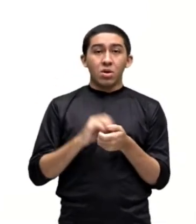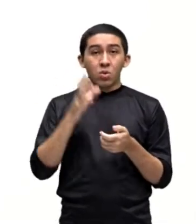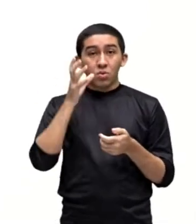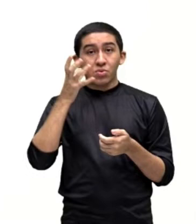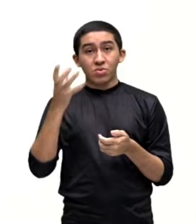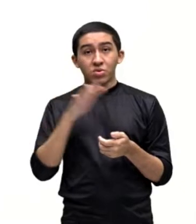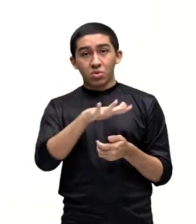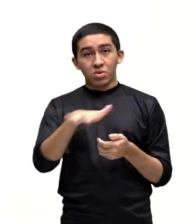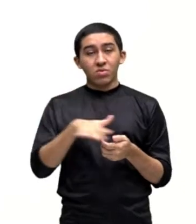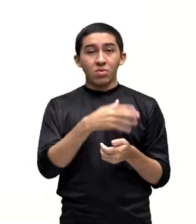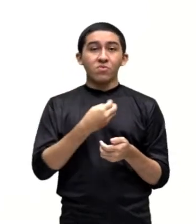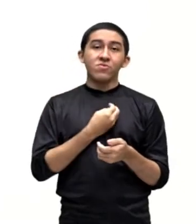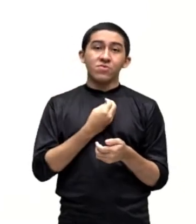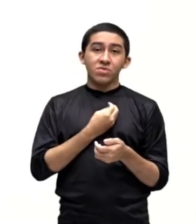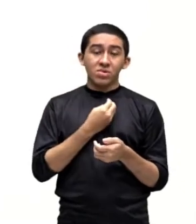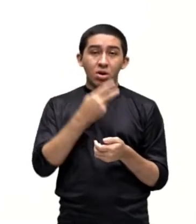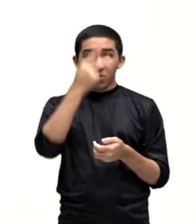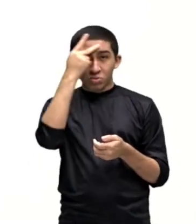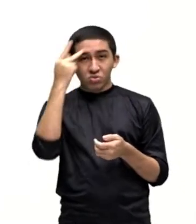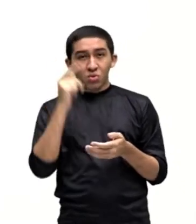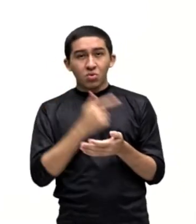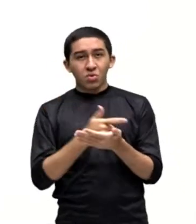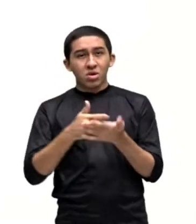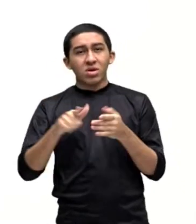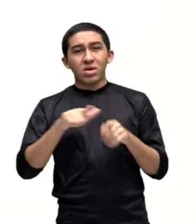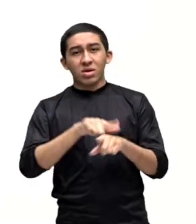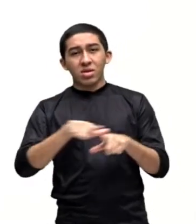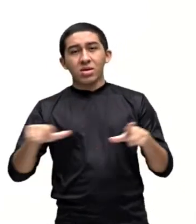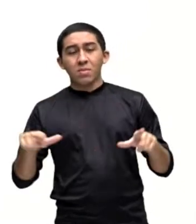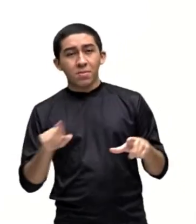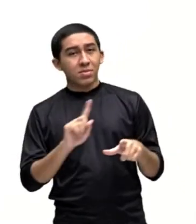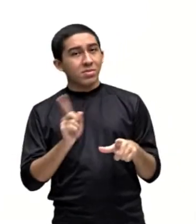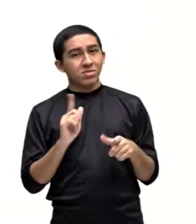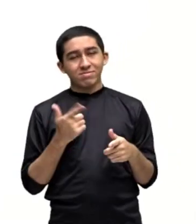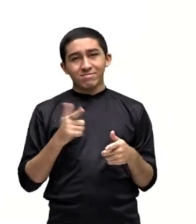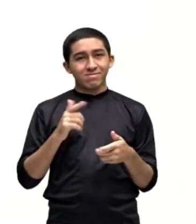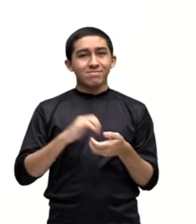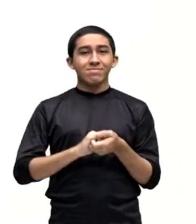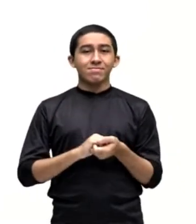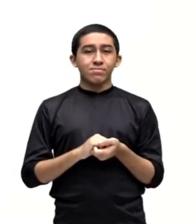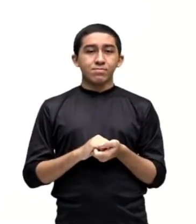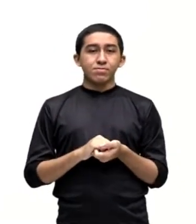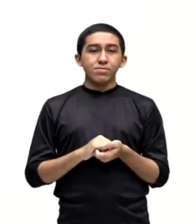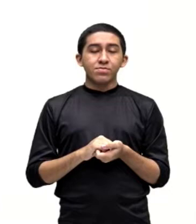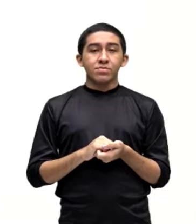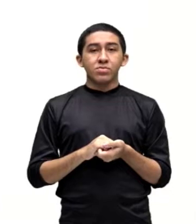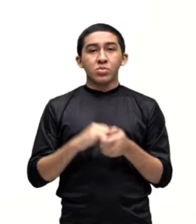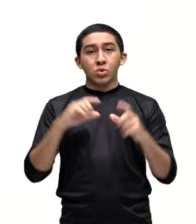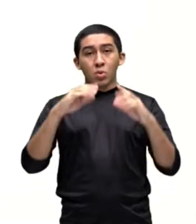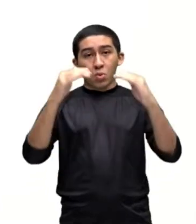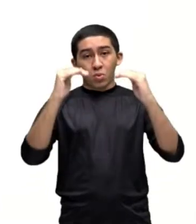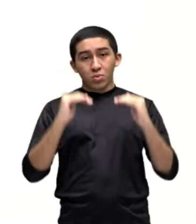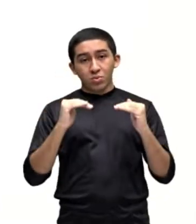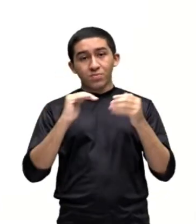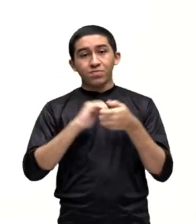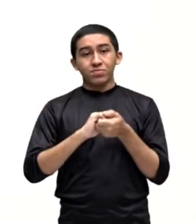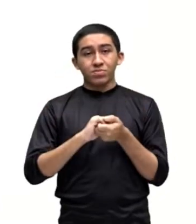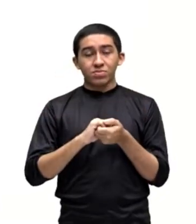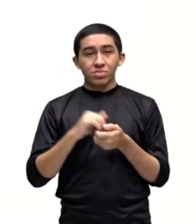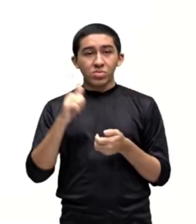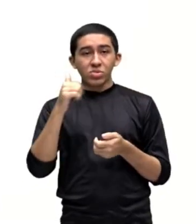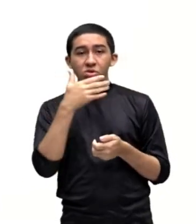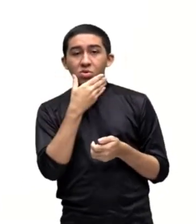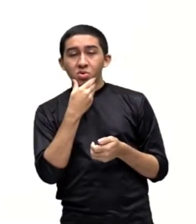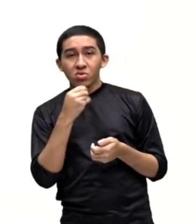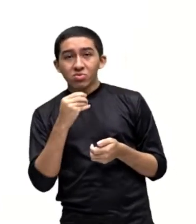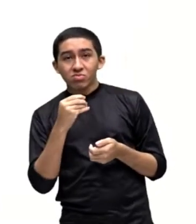alguém que deveria ter limpado e não limpou. E o último exemplo, João é tão esperto que travou o carro com a chave dentro,